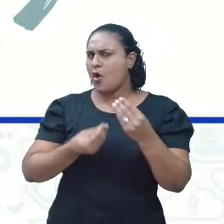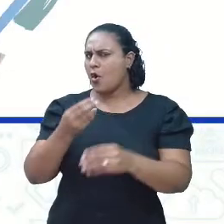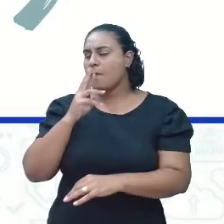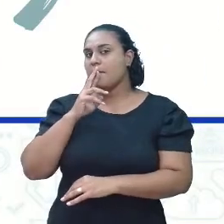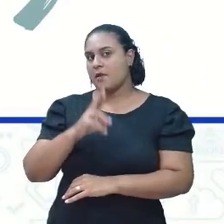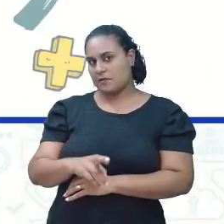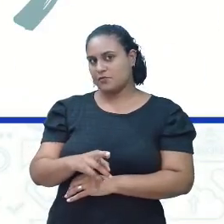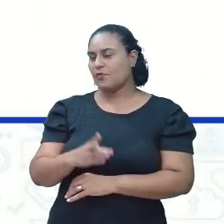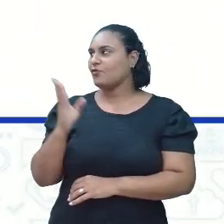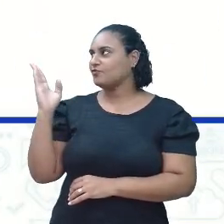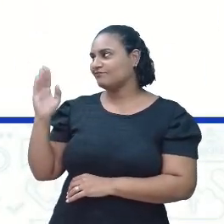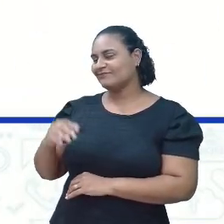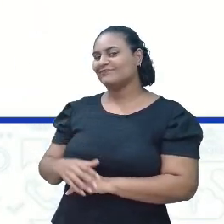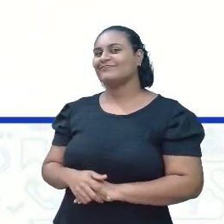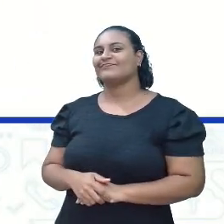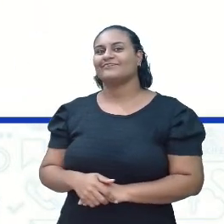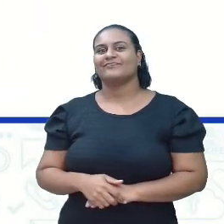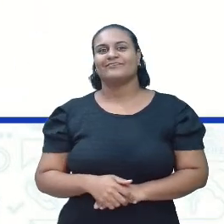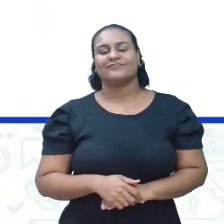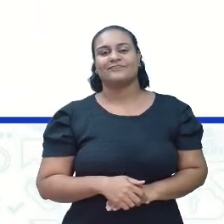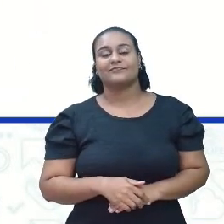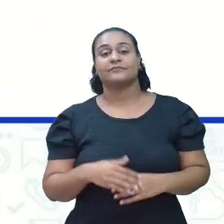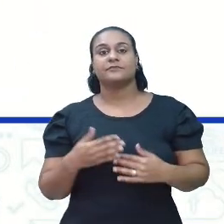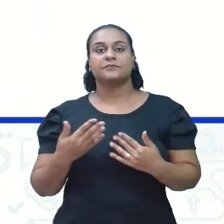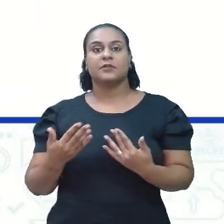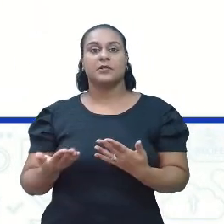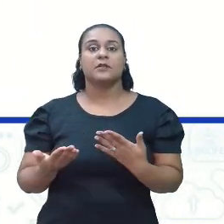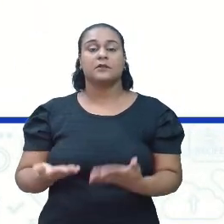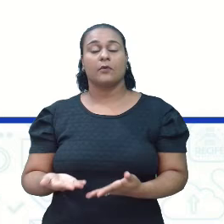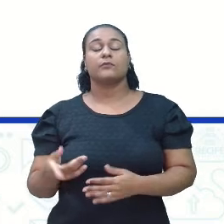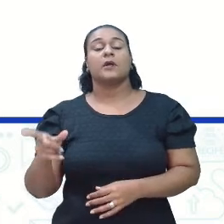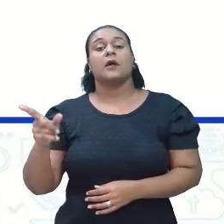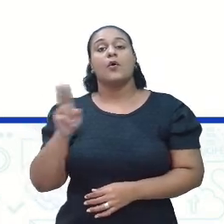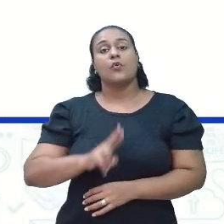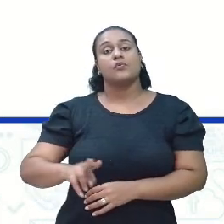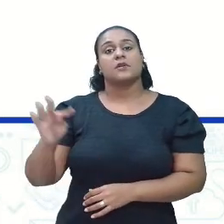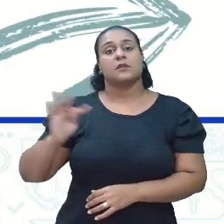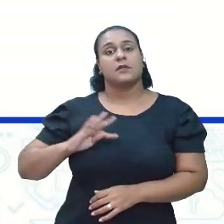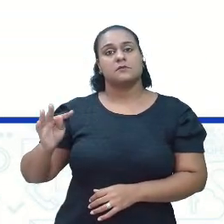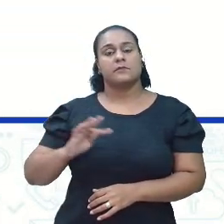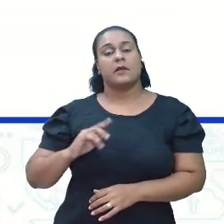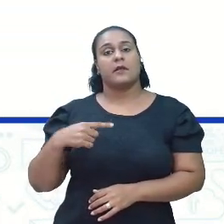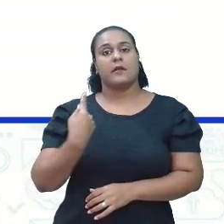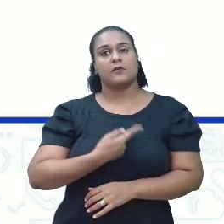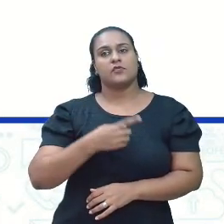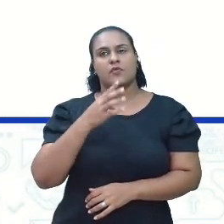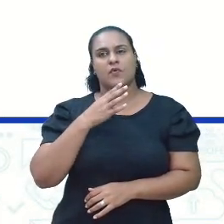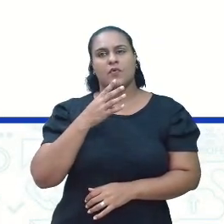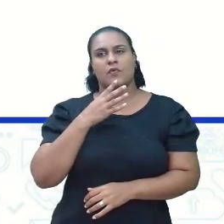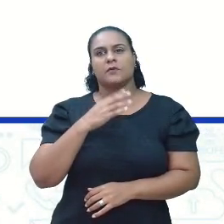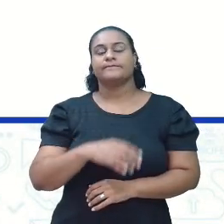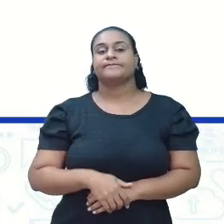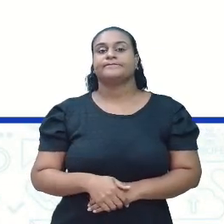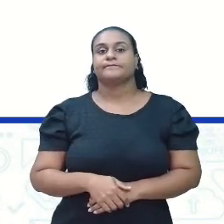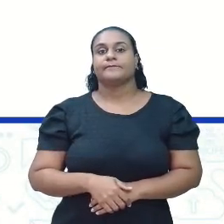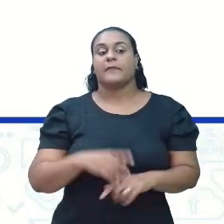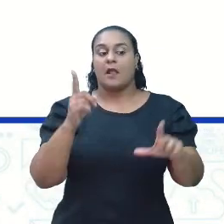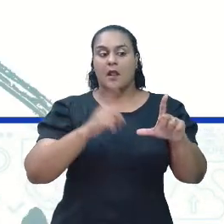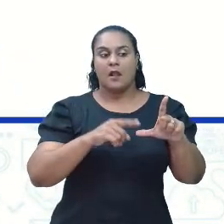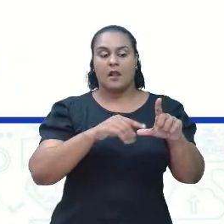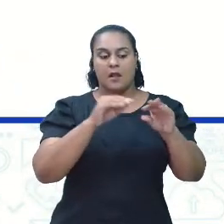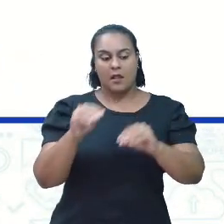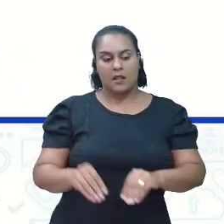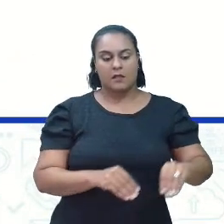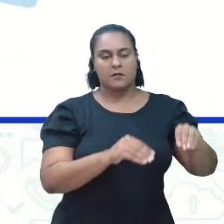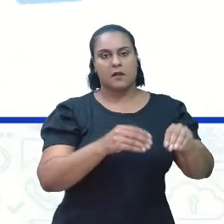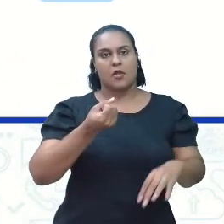se faz esse resultado, tá certo? Então, aplicando as técnicas que a gente conhece aí, letra para um lado, número para o outro, a